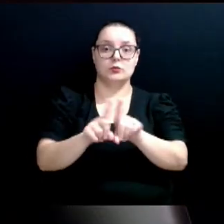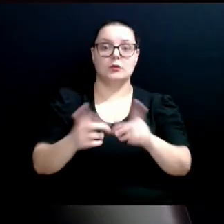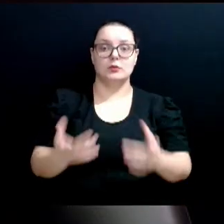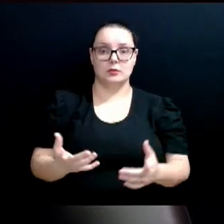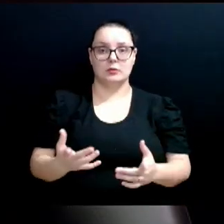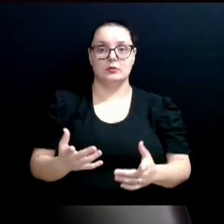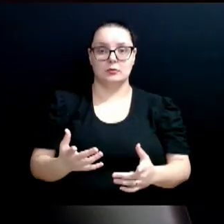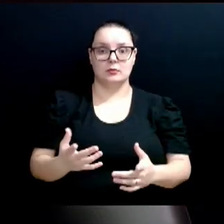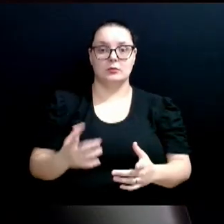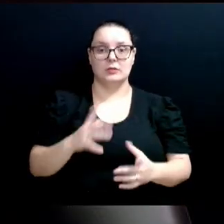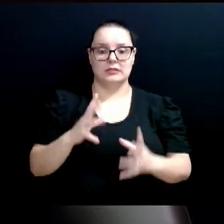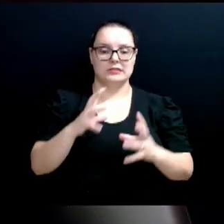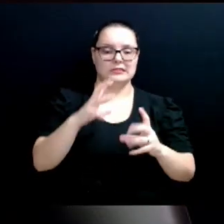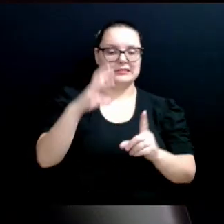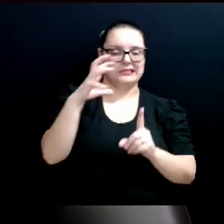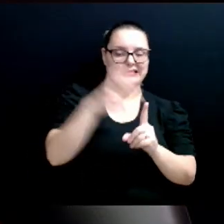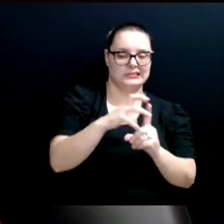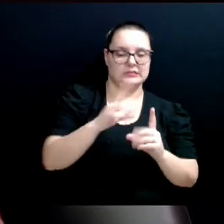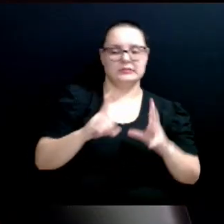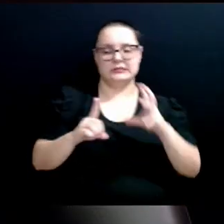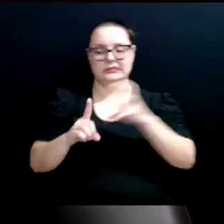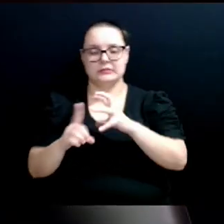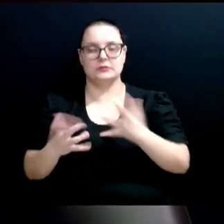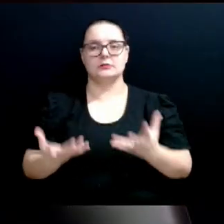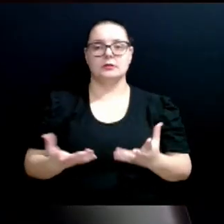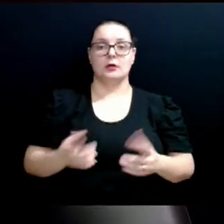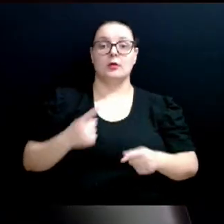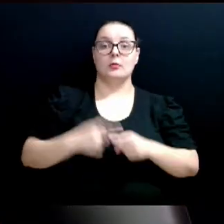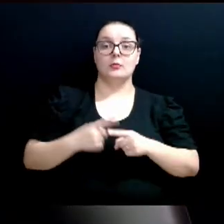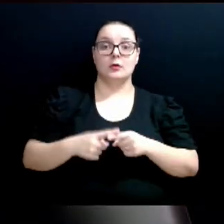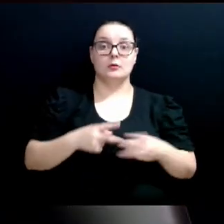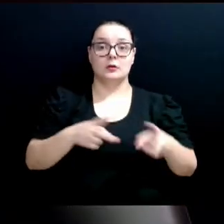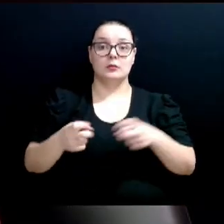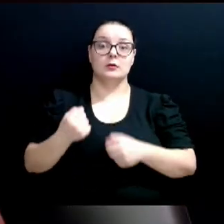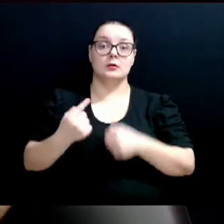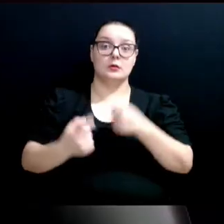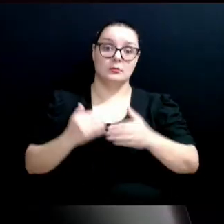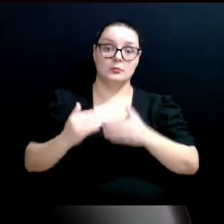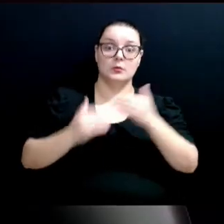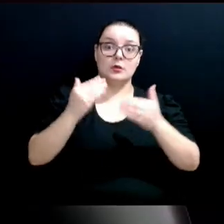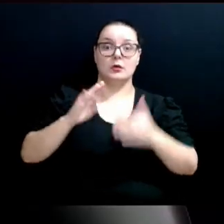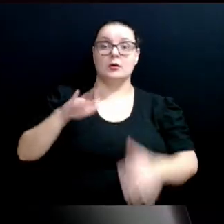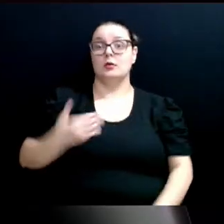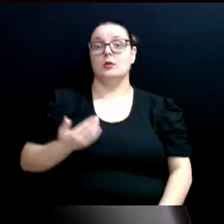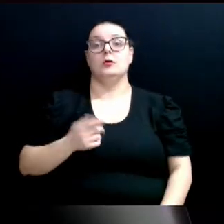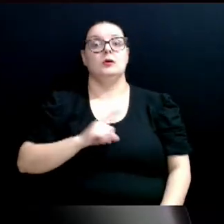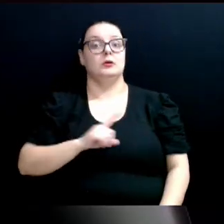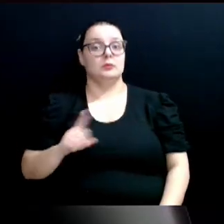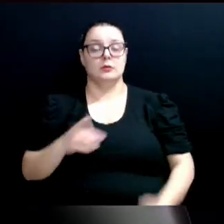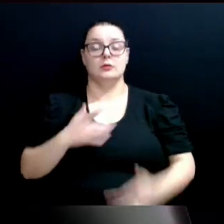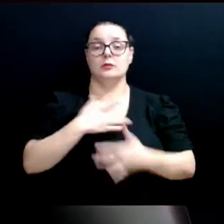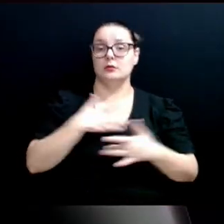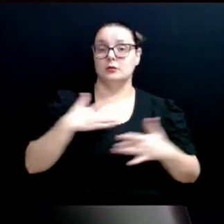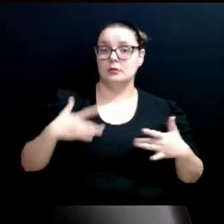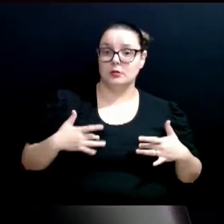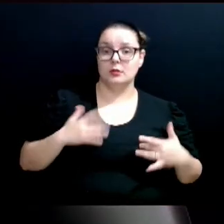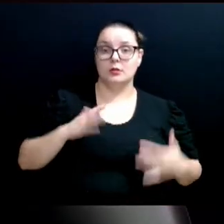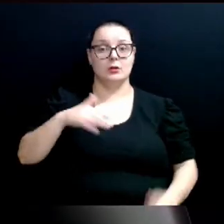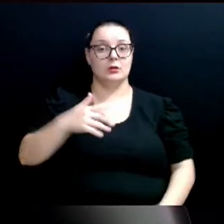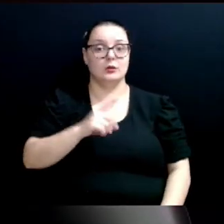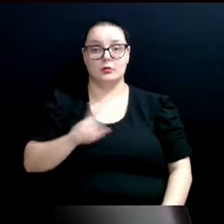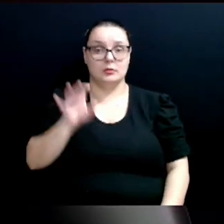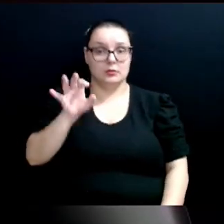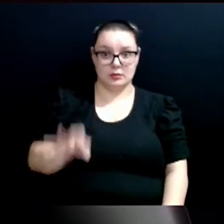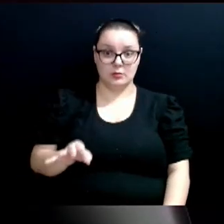o outro, porque muitas vezes a gente percebe que em algumas construções, quando elas não são saudáveis, quando elas não são assertivas e passam